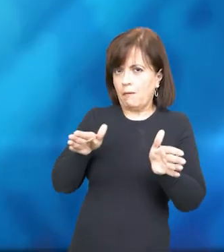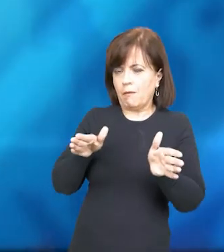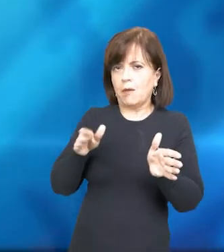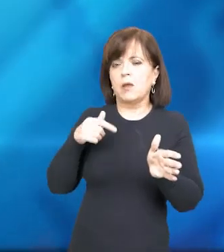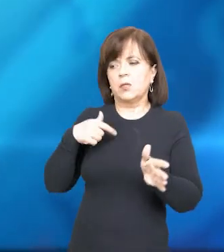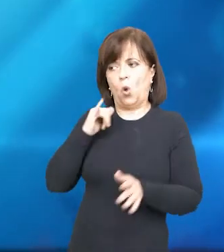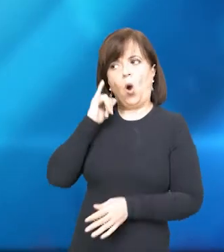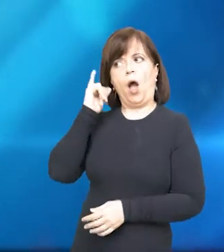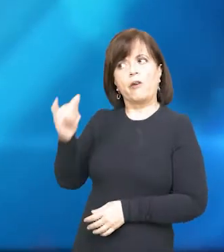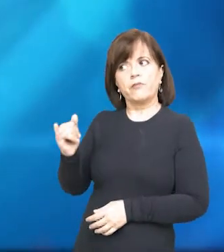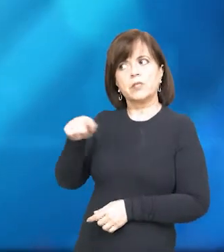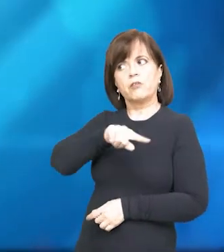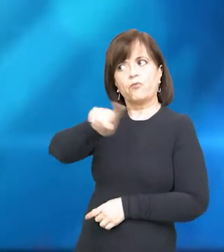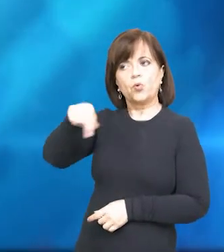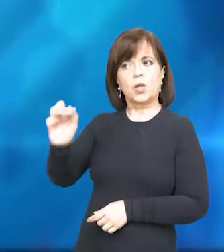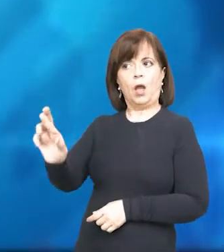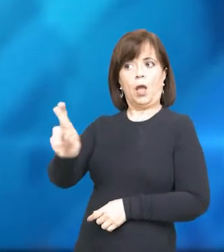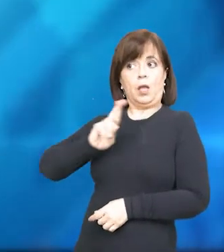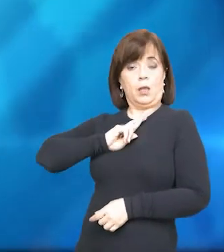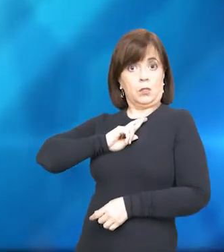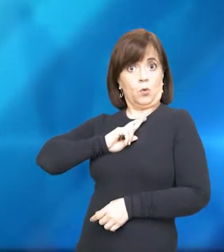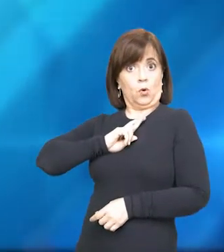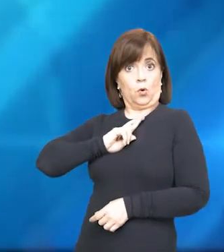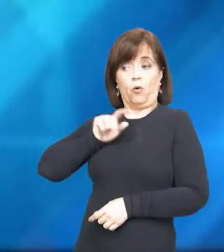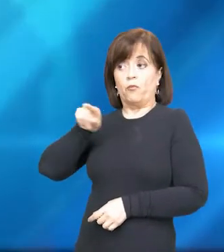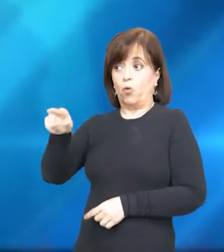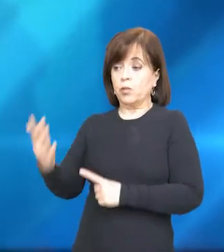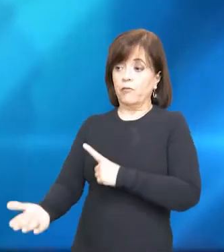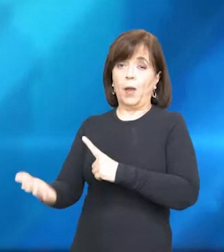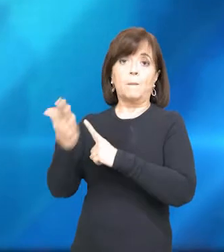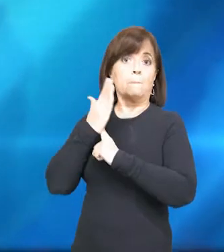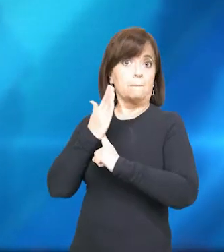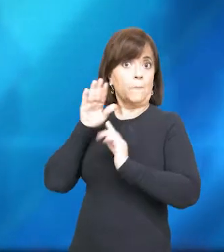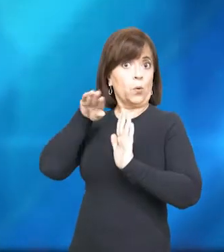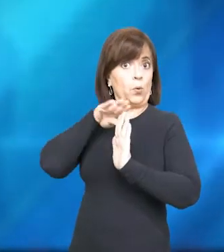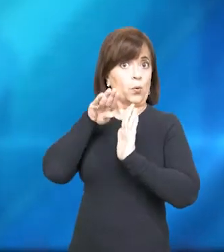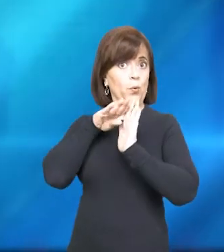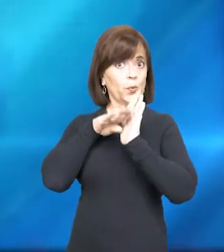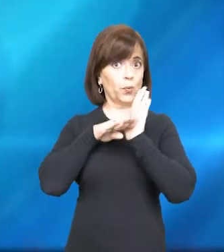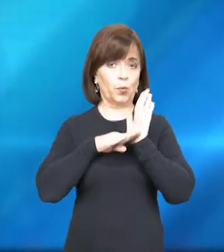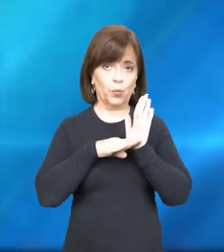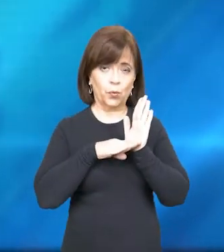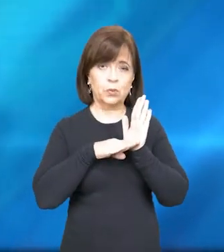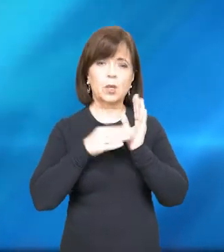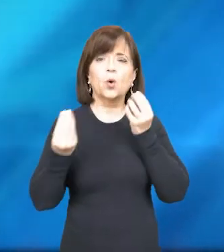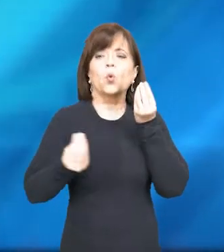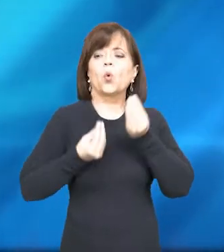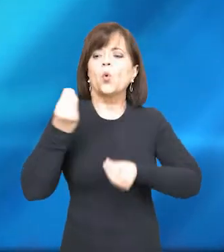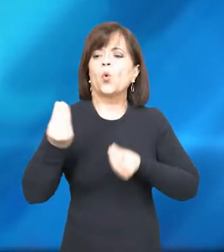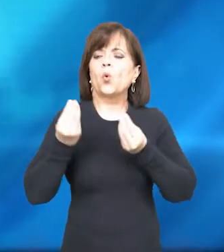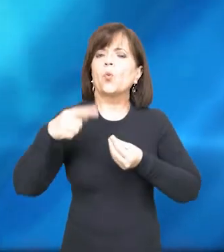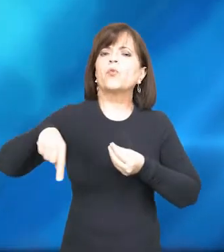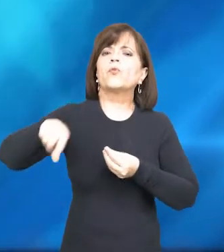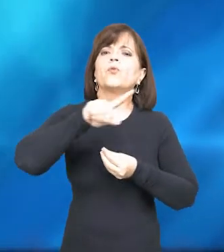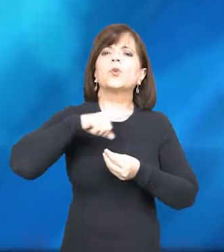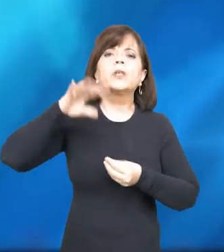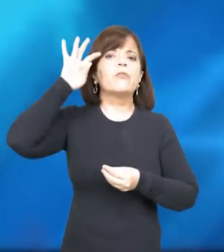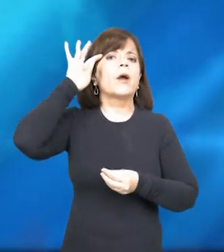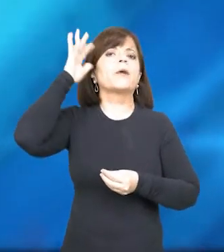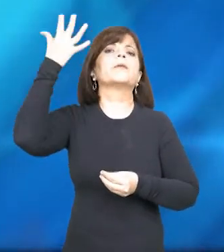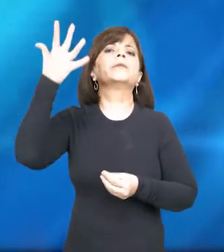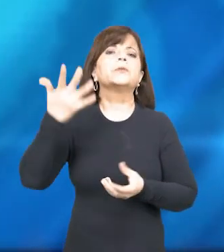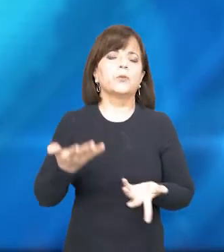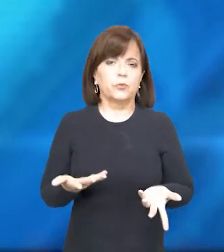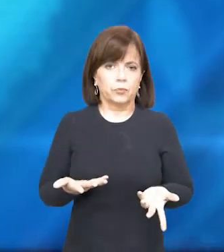municípios se manifestarem é um prazo onde eles vão me apresentar as medidas que eles